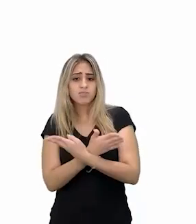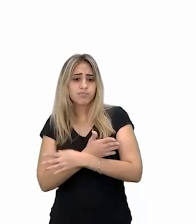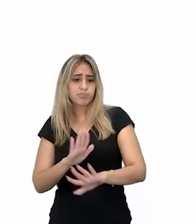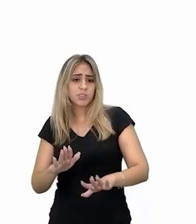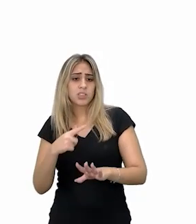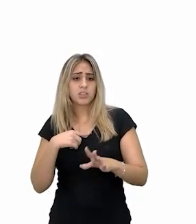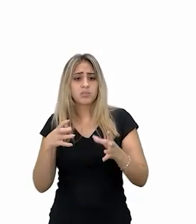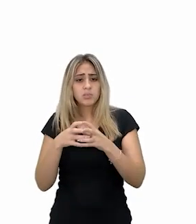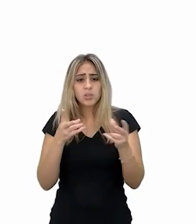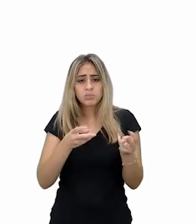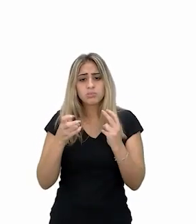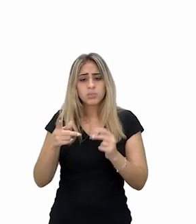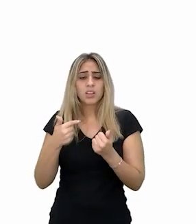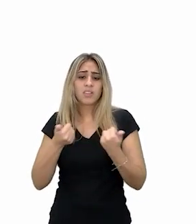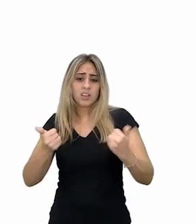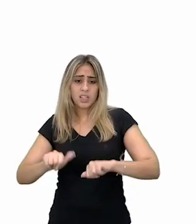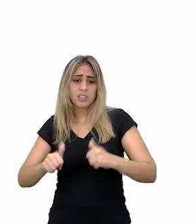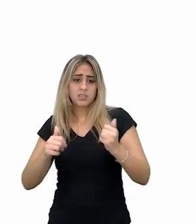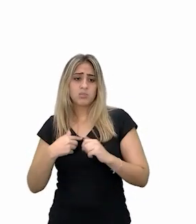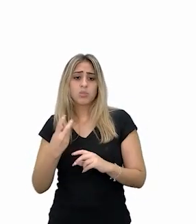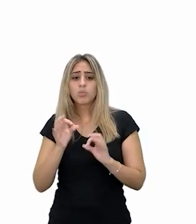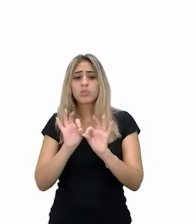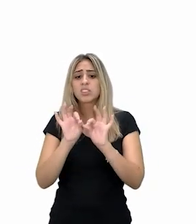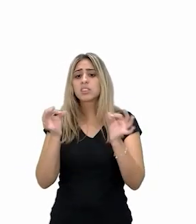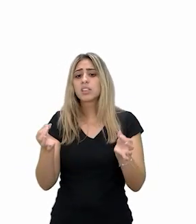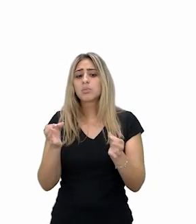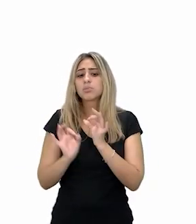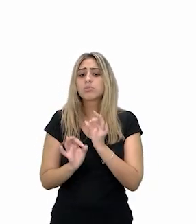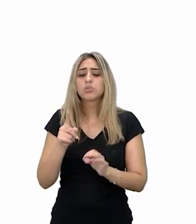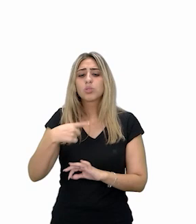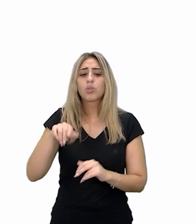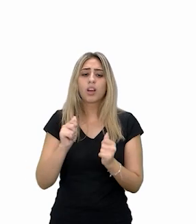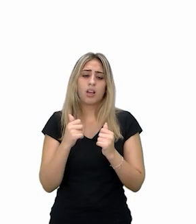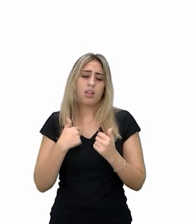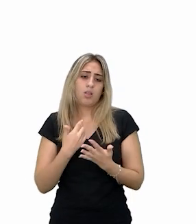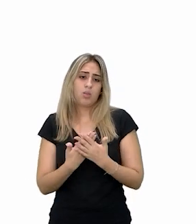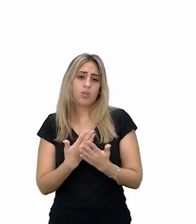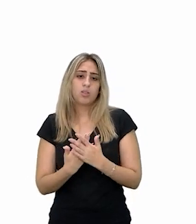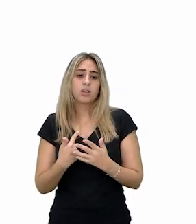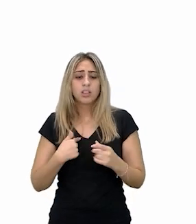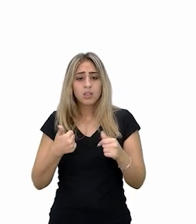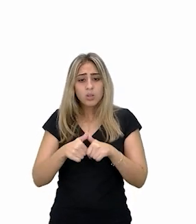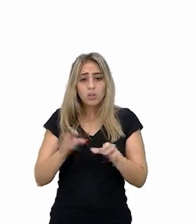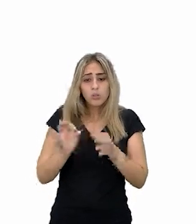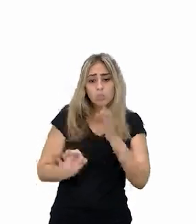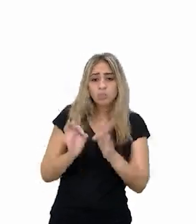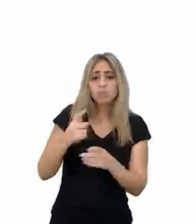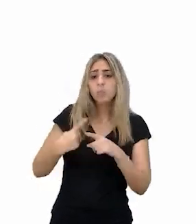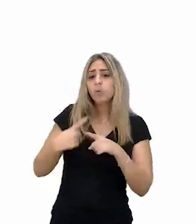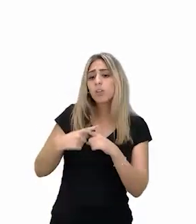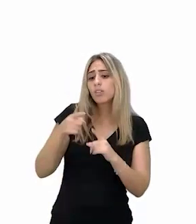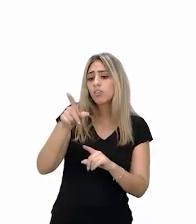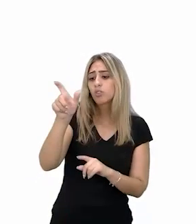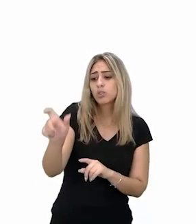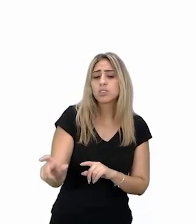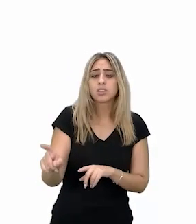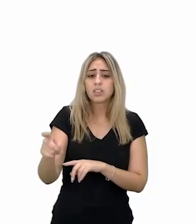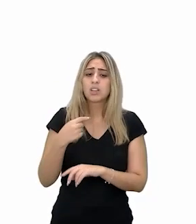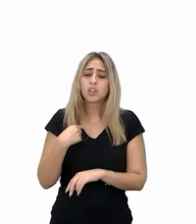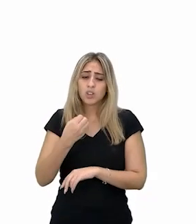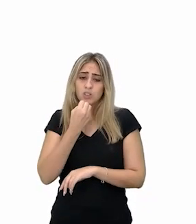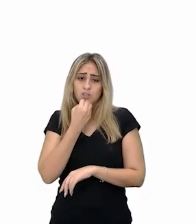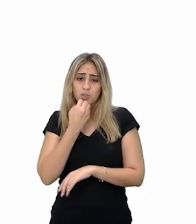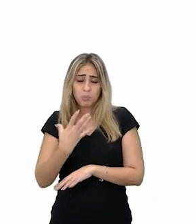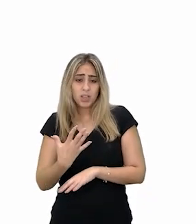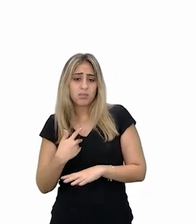a concepção da avaliação como um simples julgamento dos alunos. Ah, olha, eu estou julgando que você foi bem